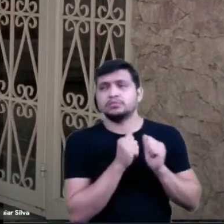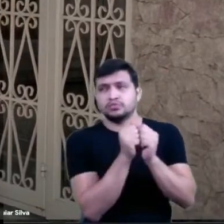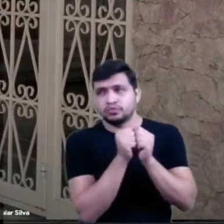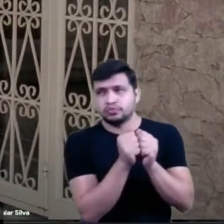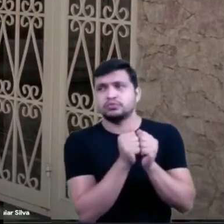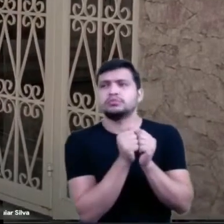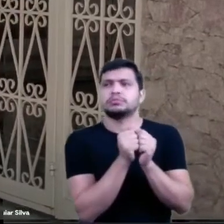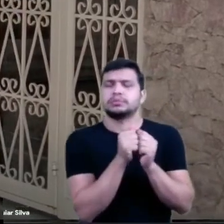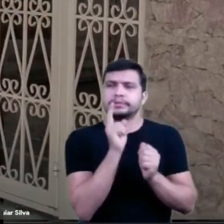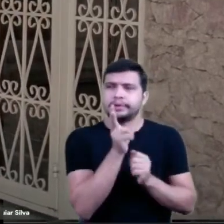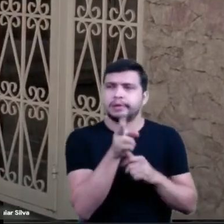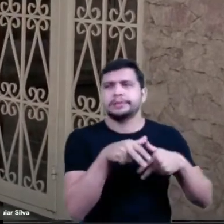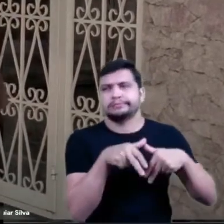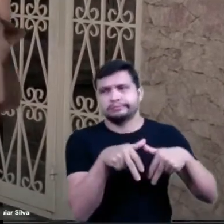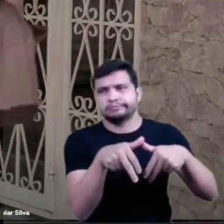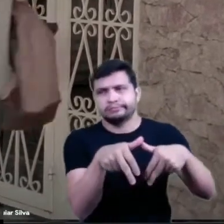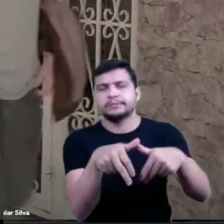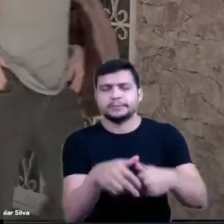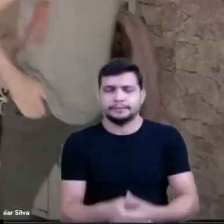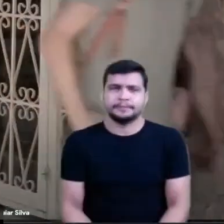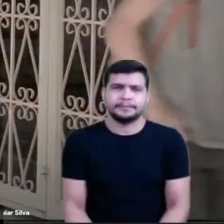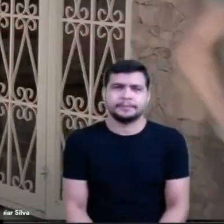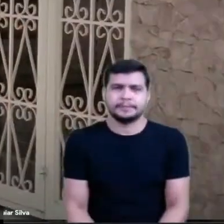amanhã na escola. Tá. Tchau.